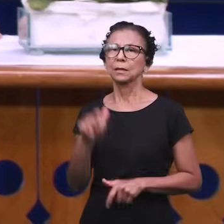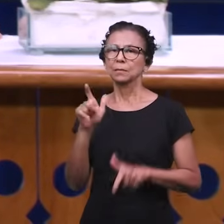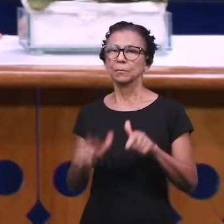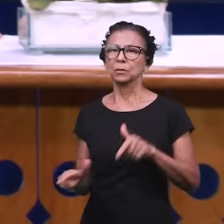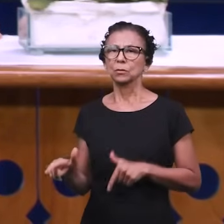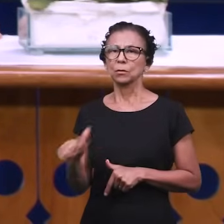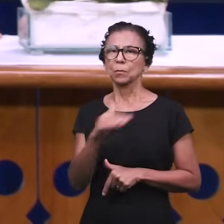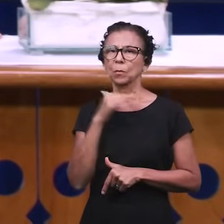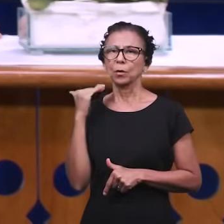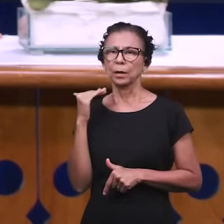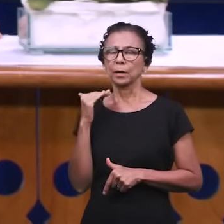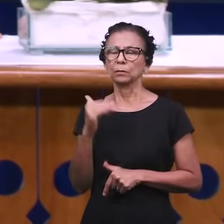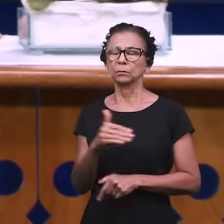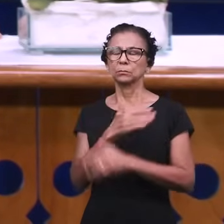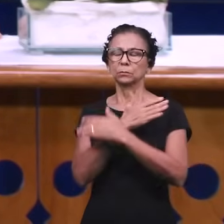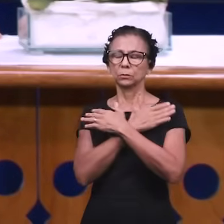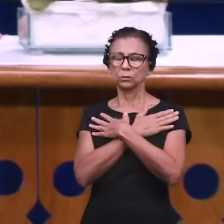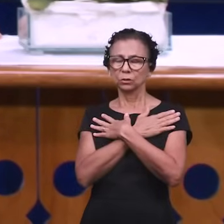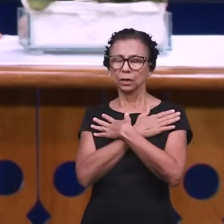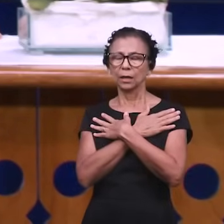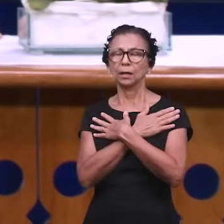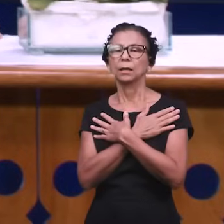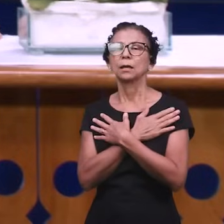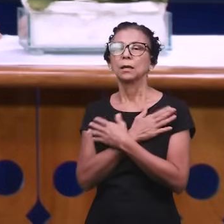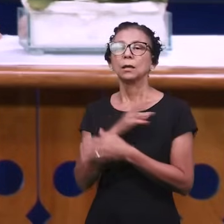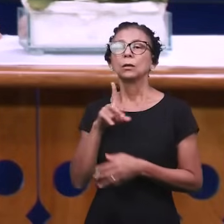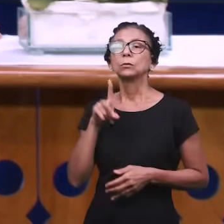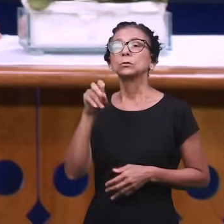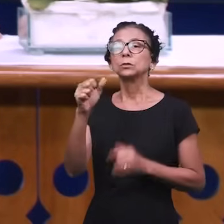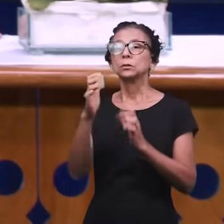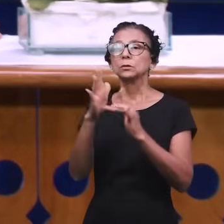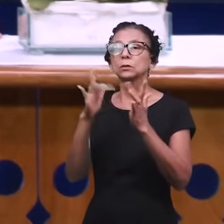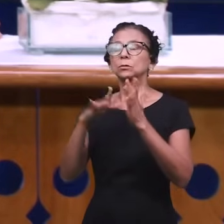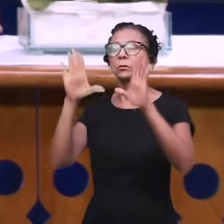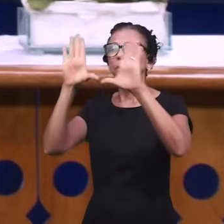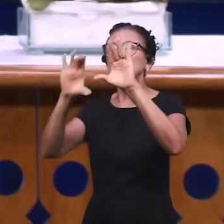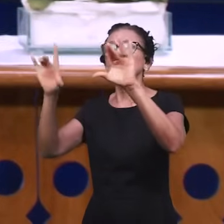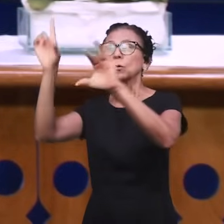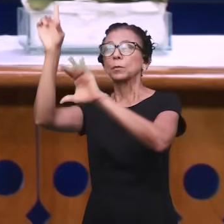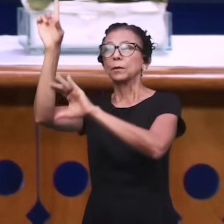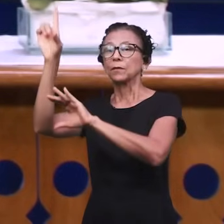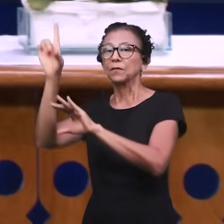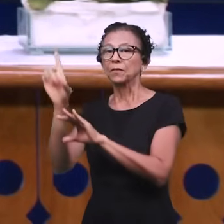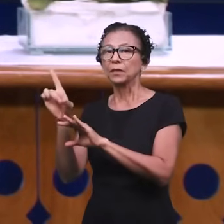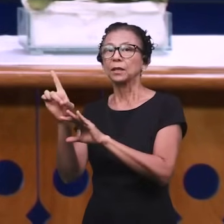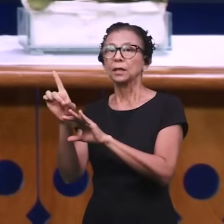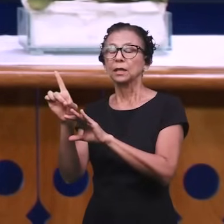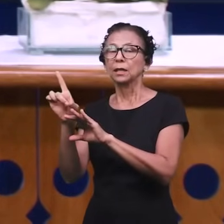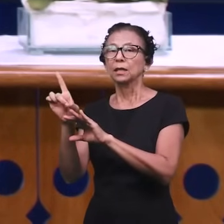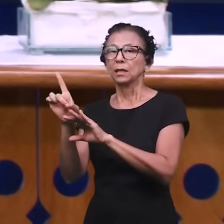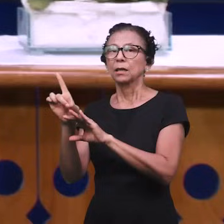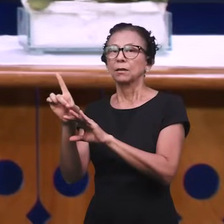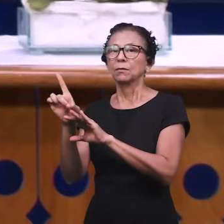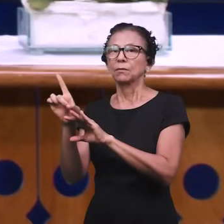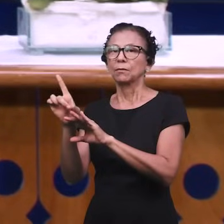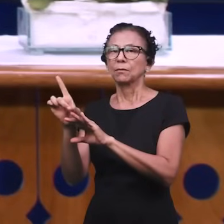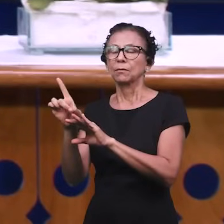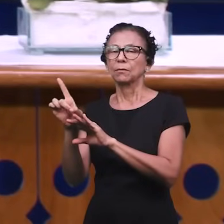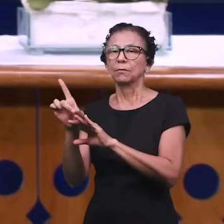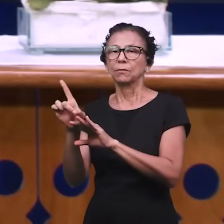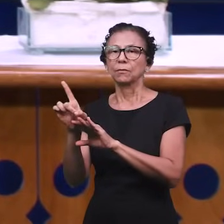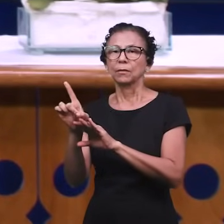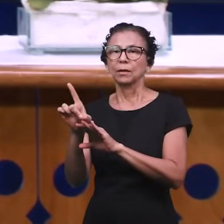vai resgatar a sua igreja para morar com ele para sempre na eternidade. Fechamos a palavra dizendo